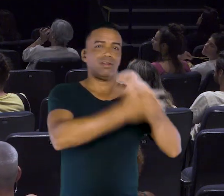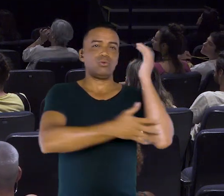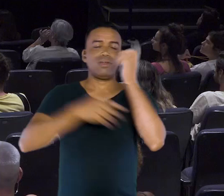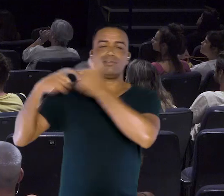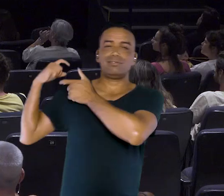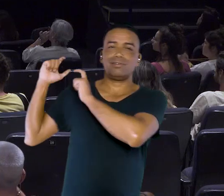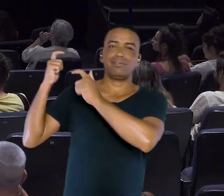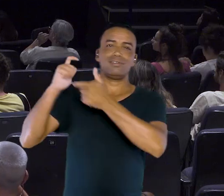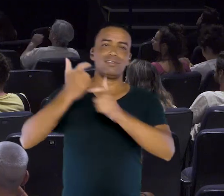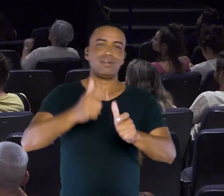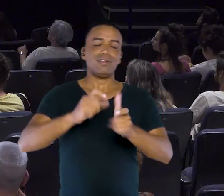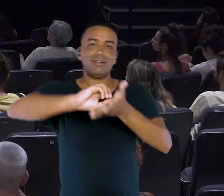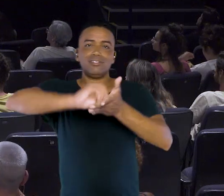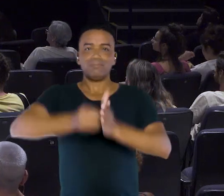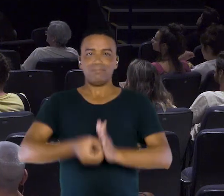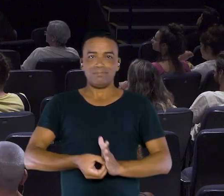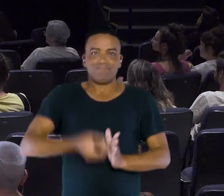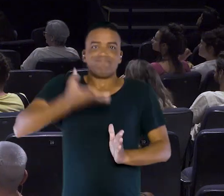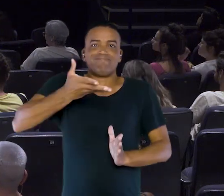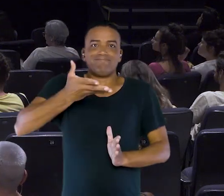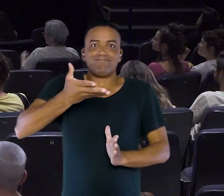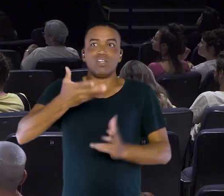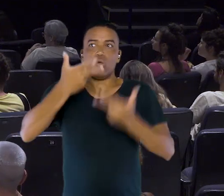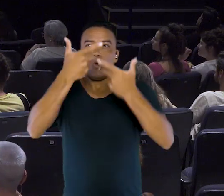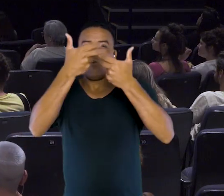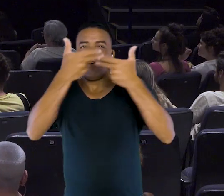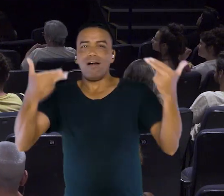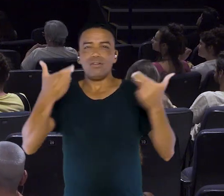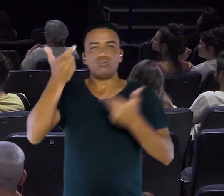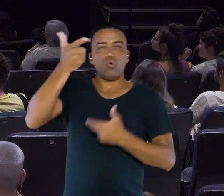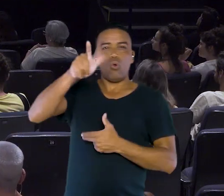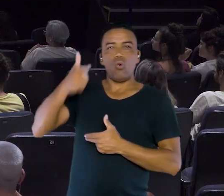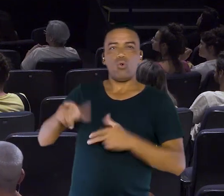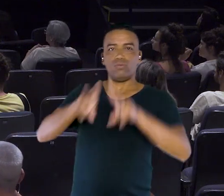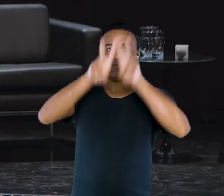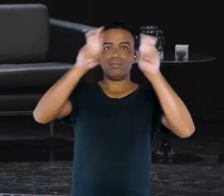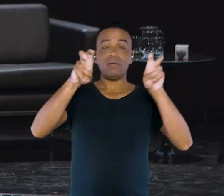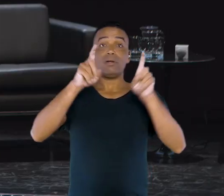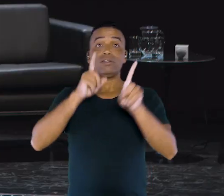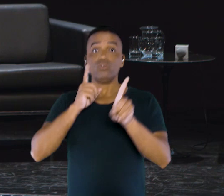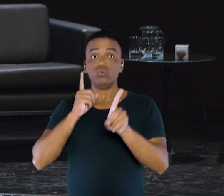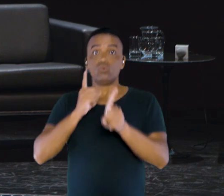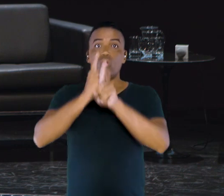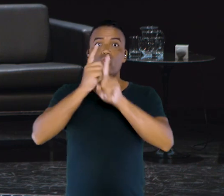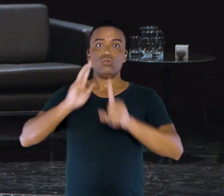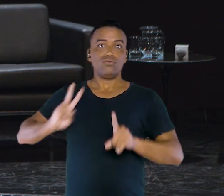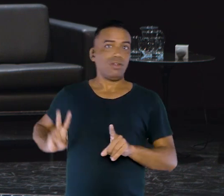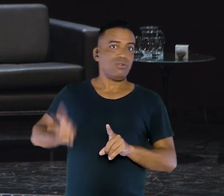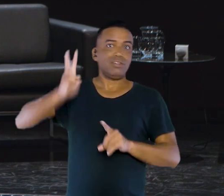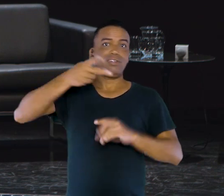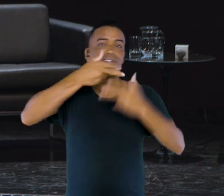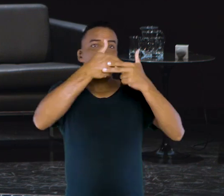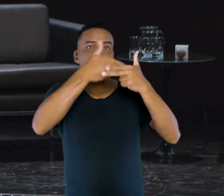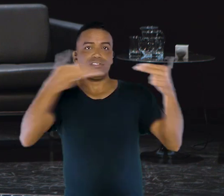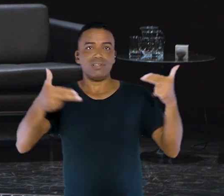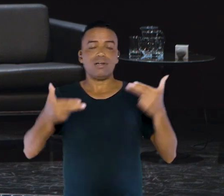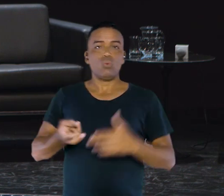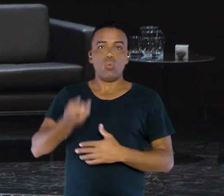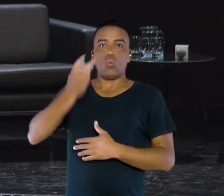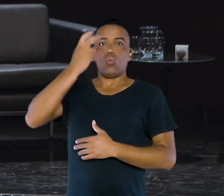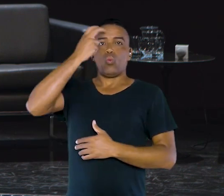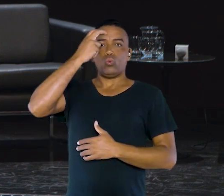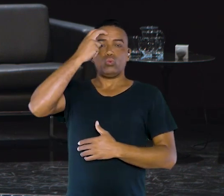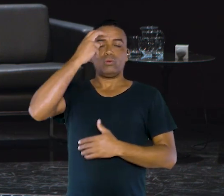natureza, ancestralidade e sustentabilidade, entre outros assuntos. Estes encontros valorizam a diversidade